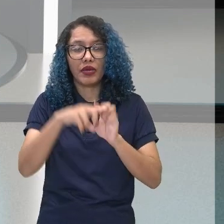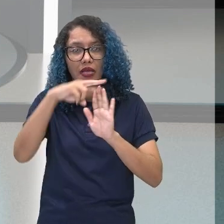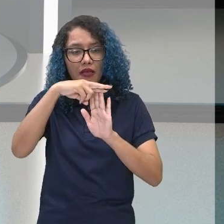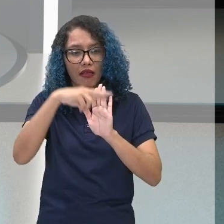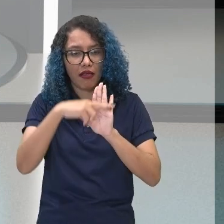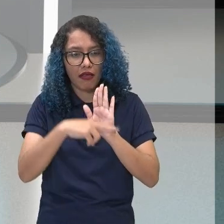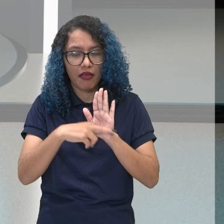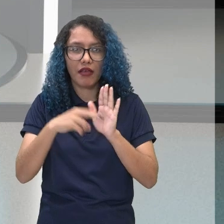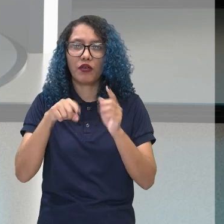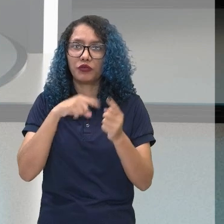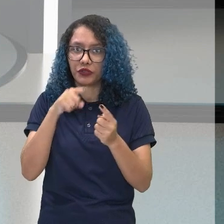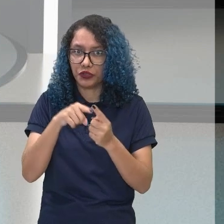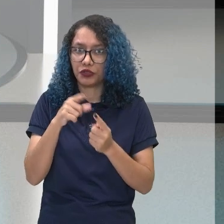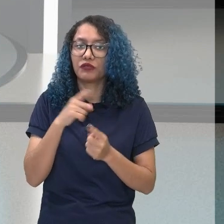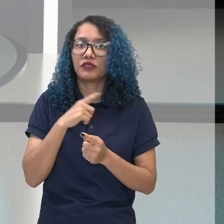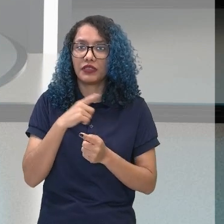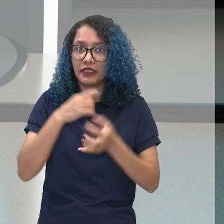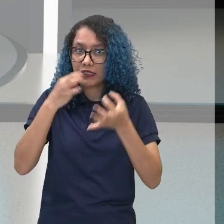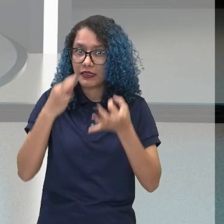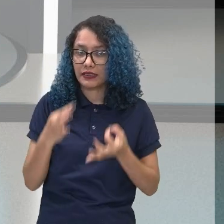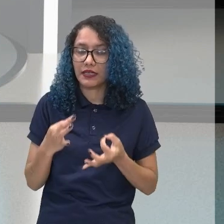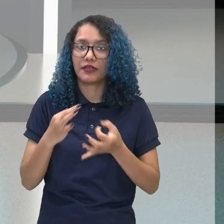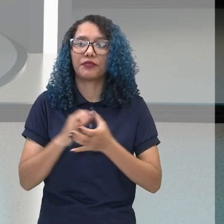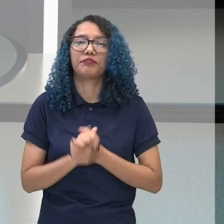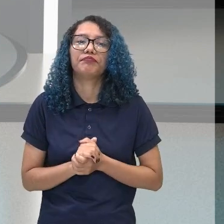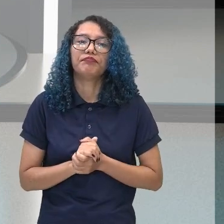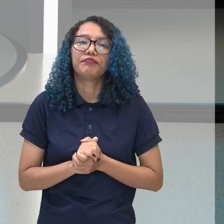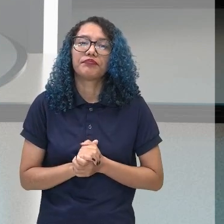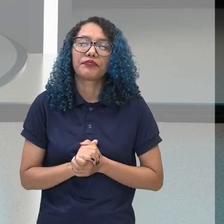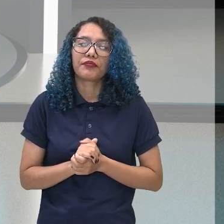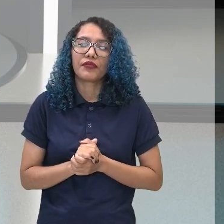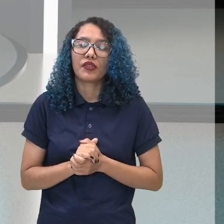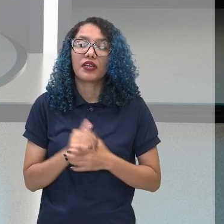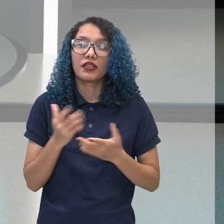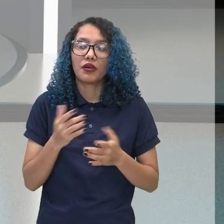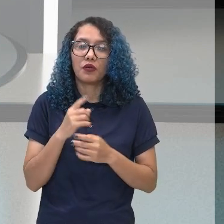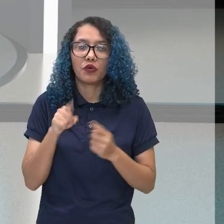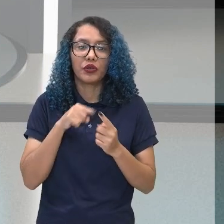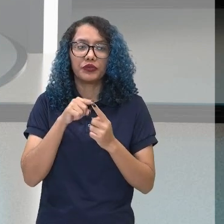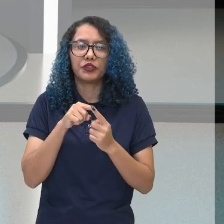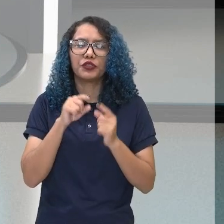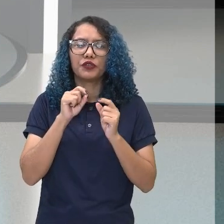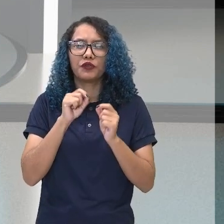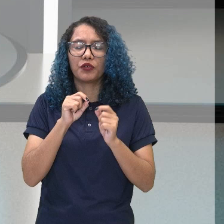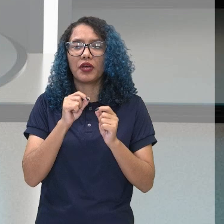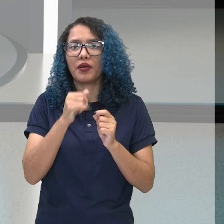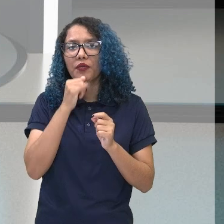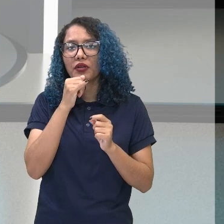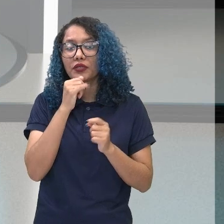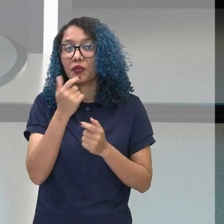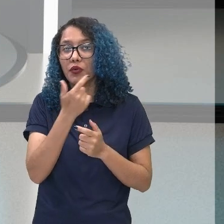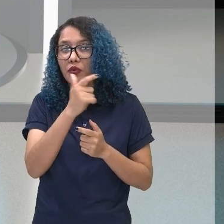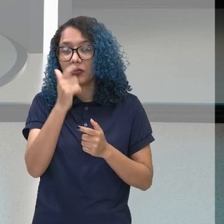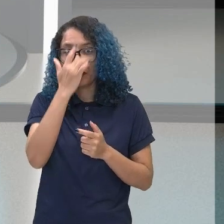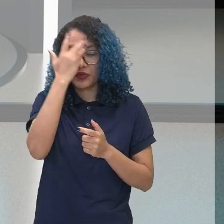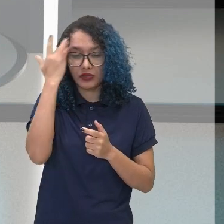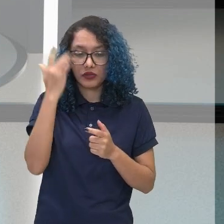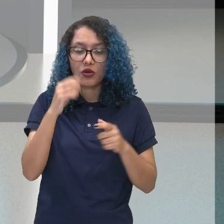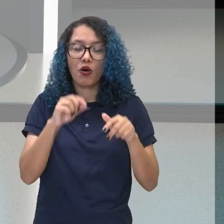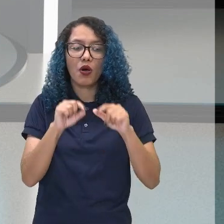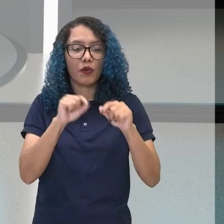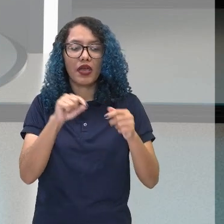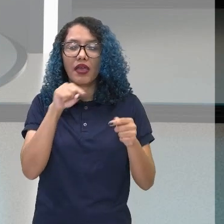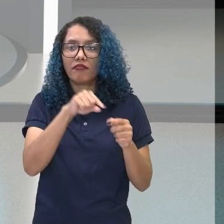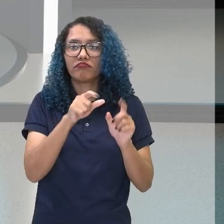definidos. O objetivo dessas modalidades, é a superação dos adversários em absoluto respeito às